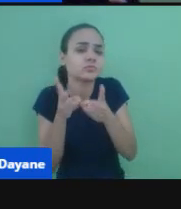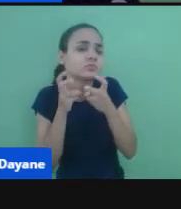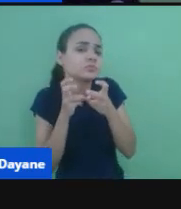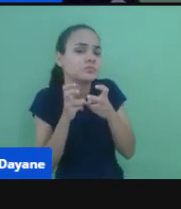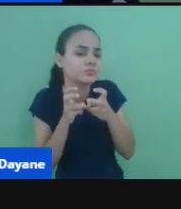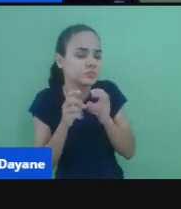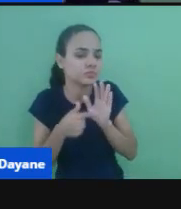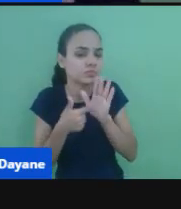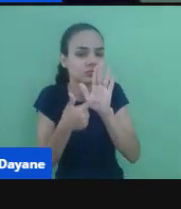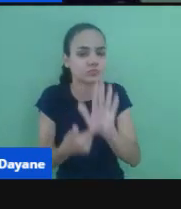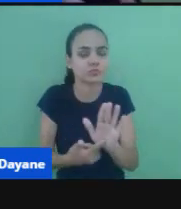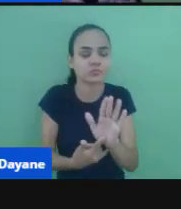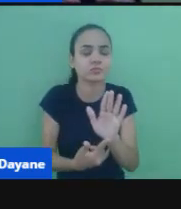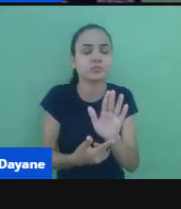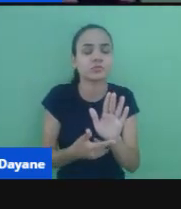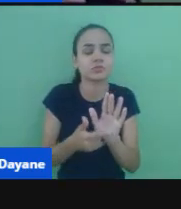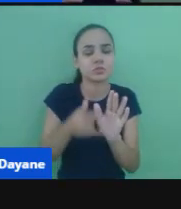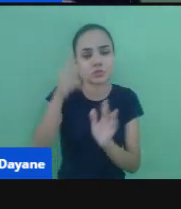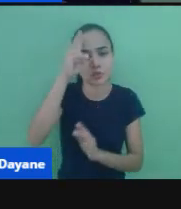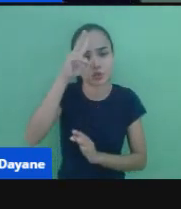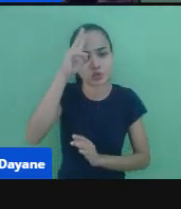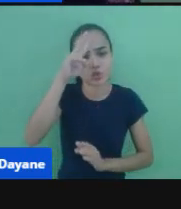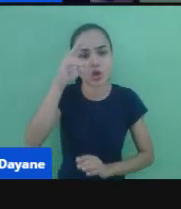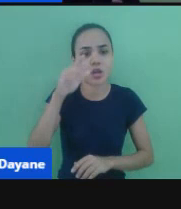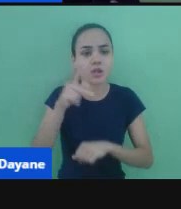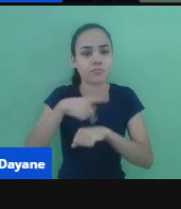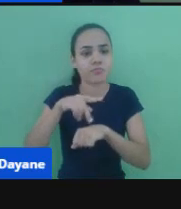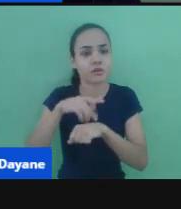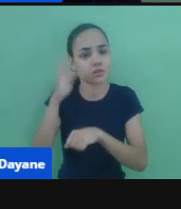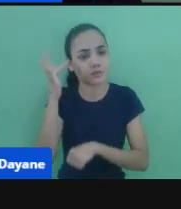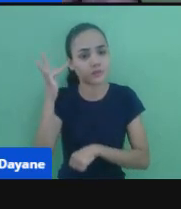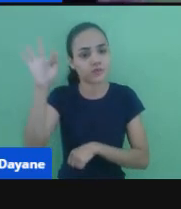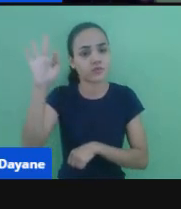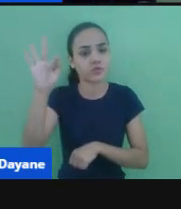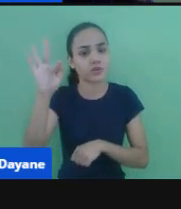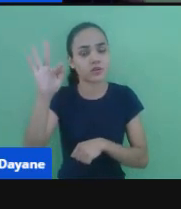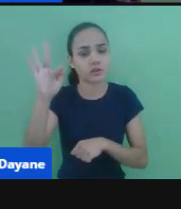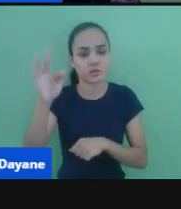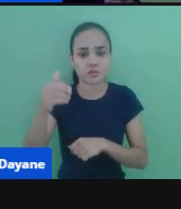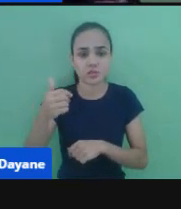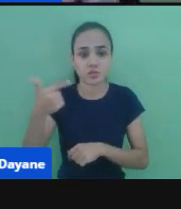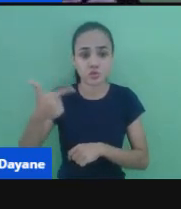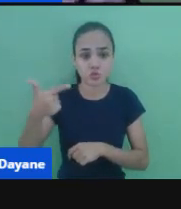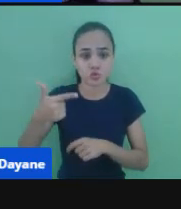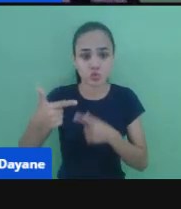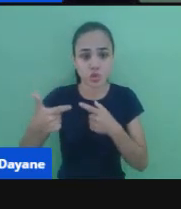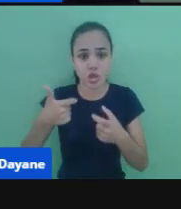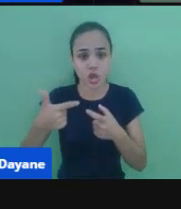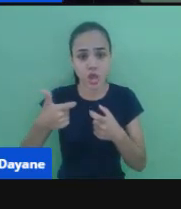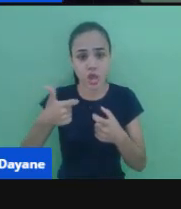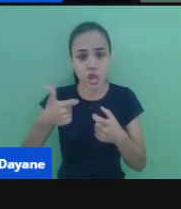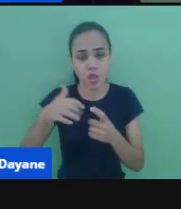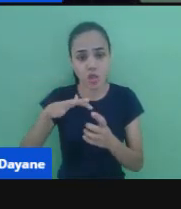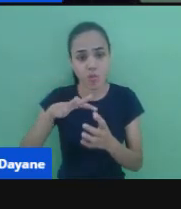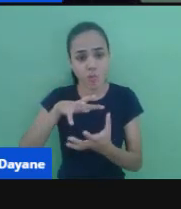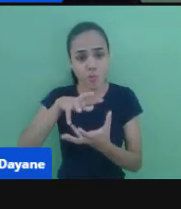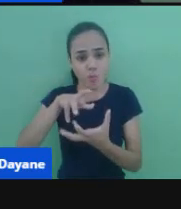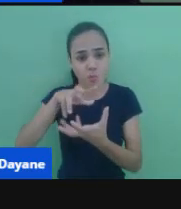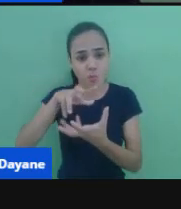Segunda Guerra Mundial. Então, é uma forma de se contar. E você pode ir até aquelas abordagens